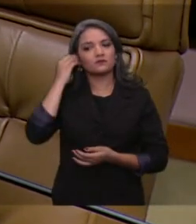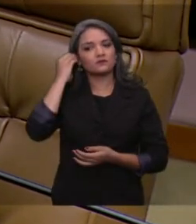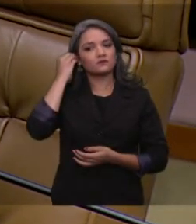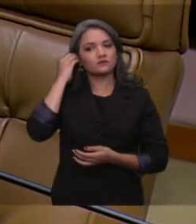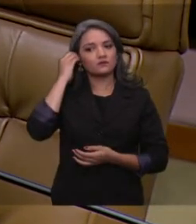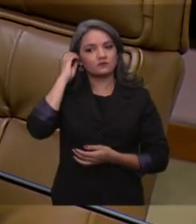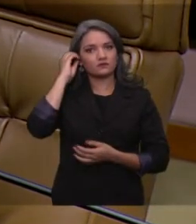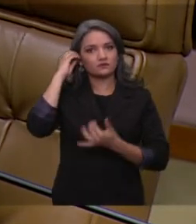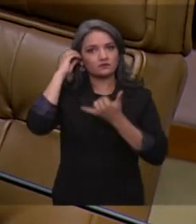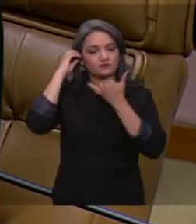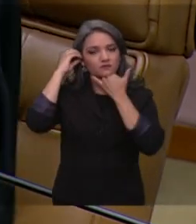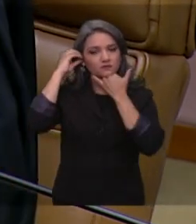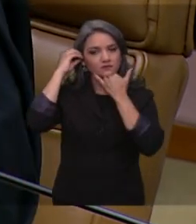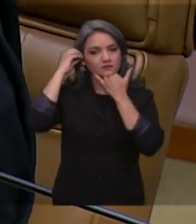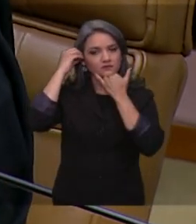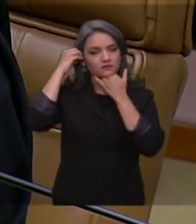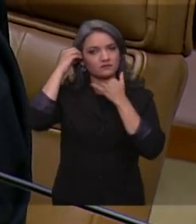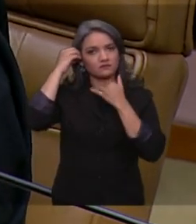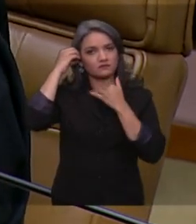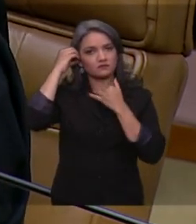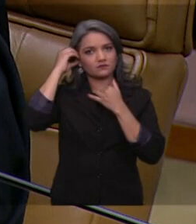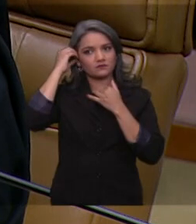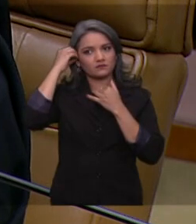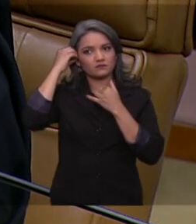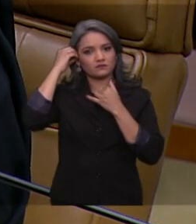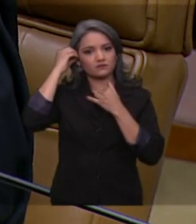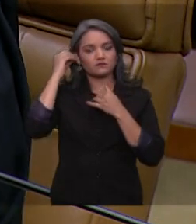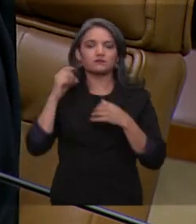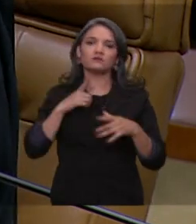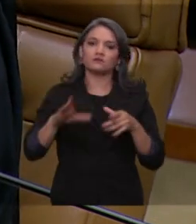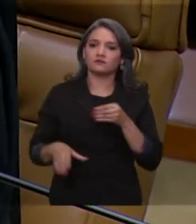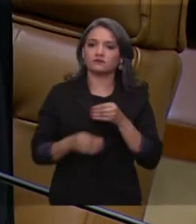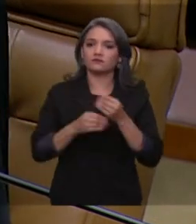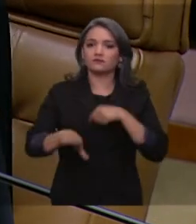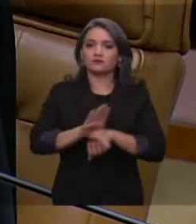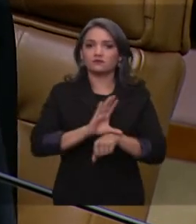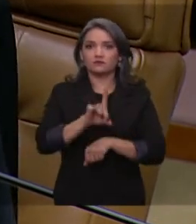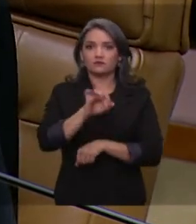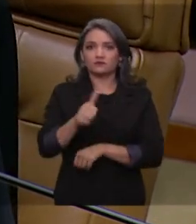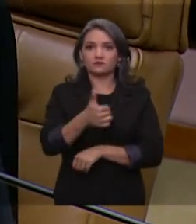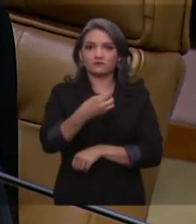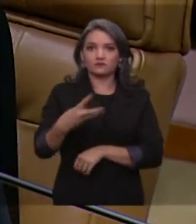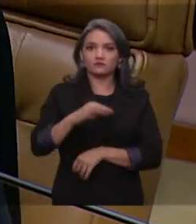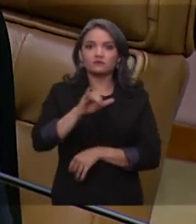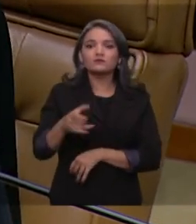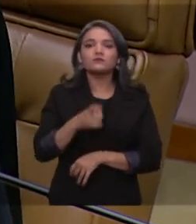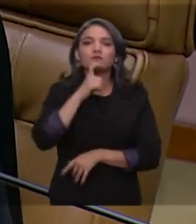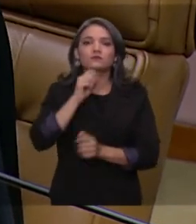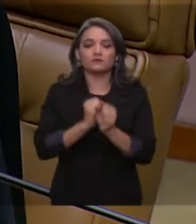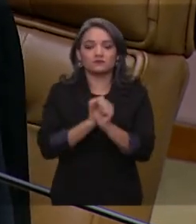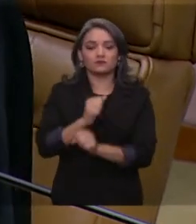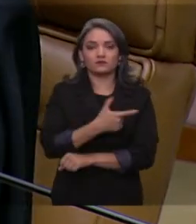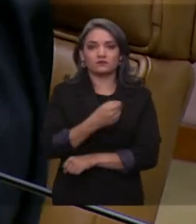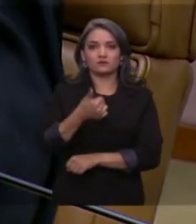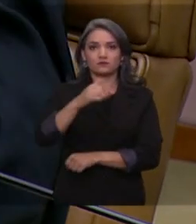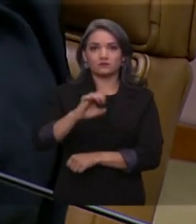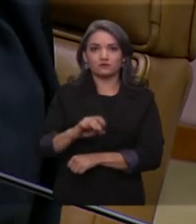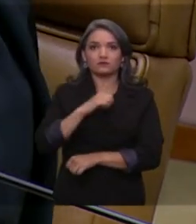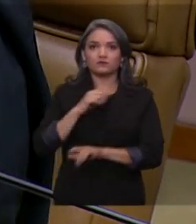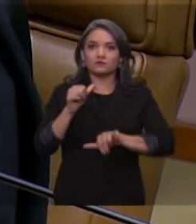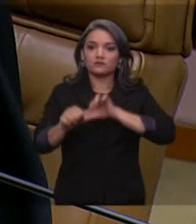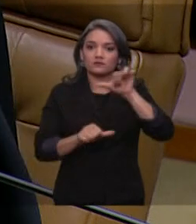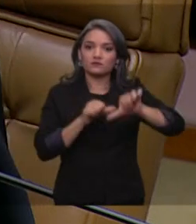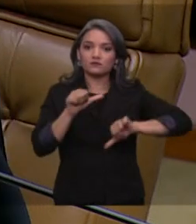66, de 13 de julho de 2010, que alterou o artigo 226, parágrafo 6º da Constituição,